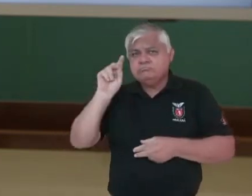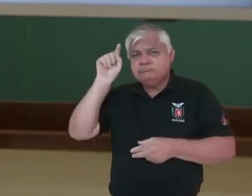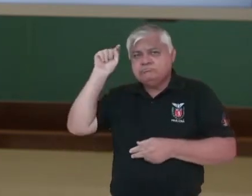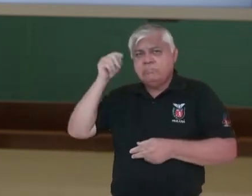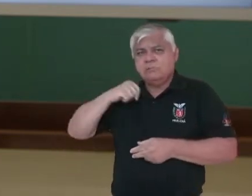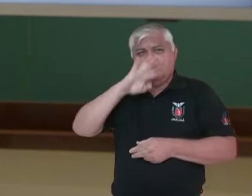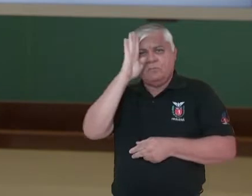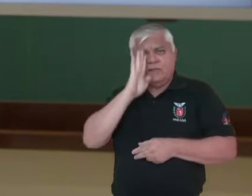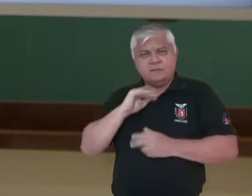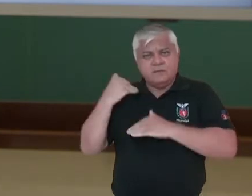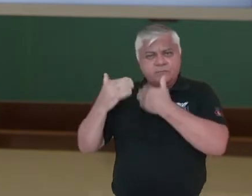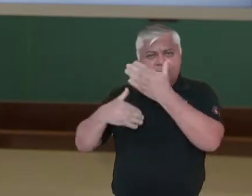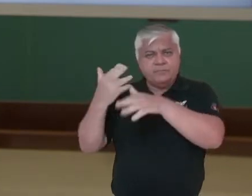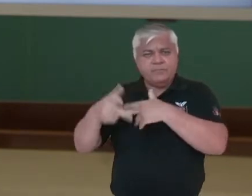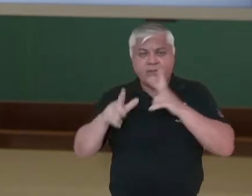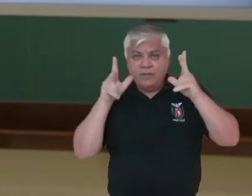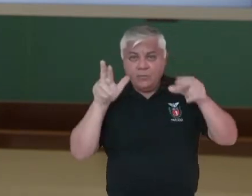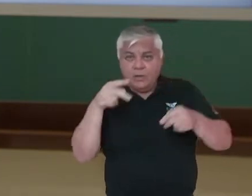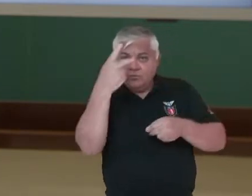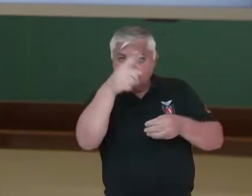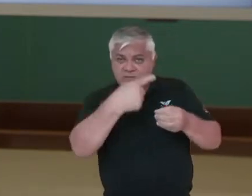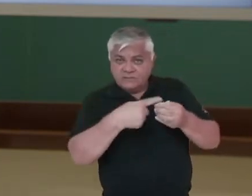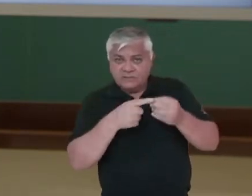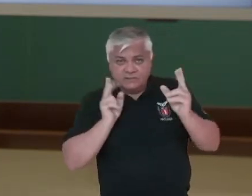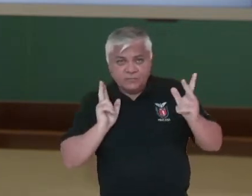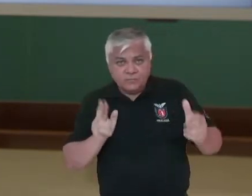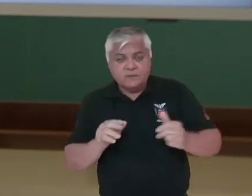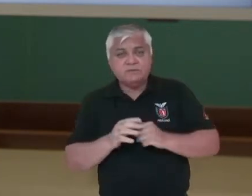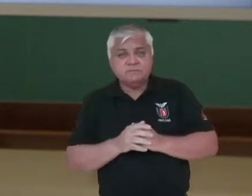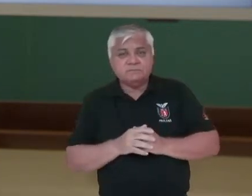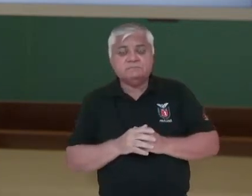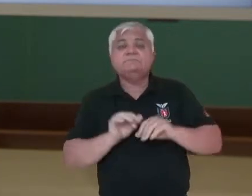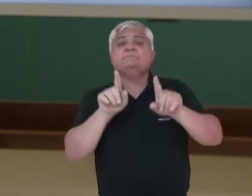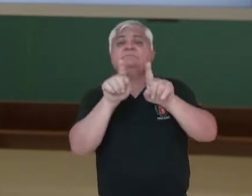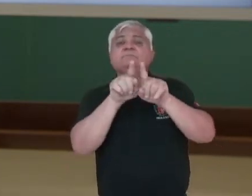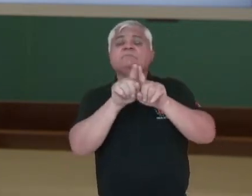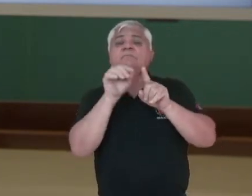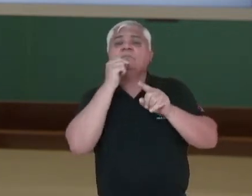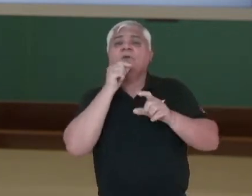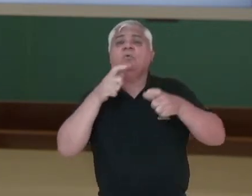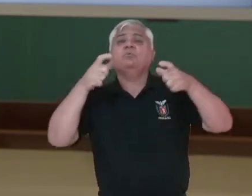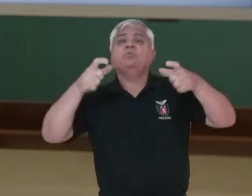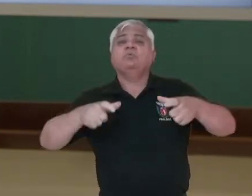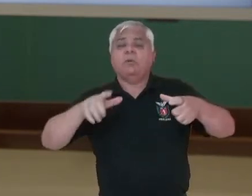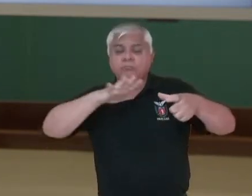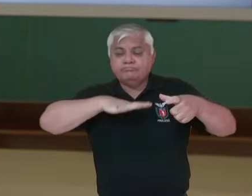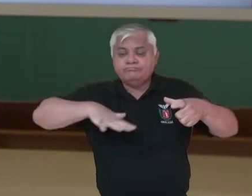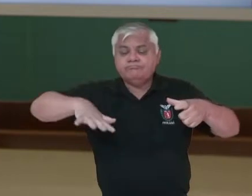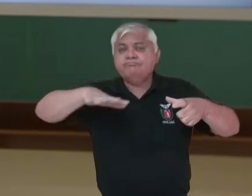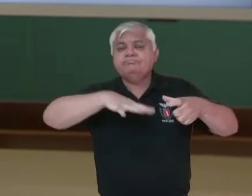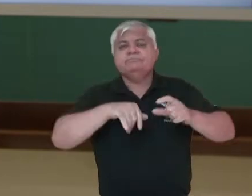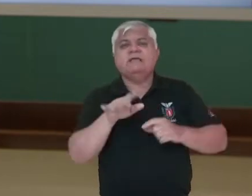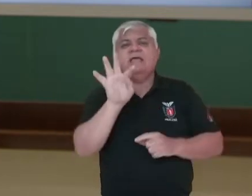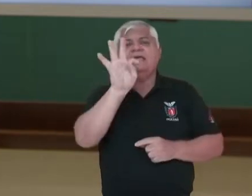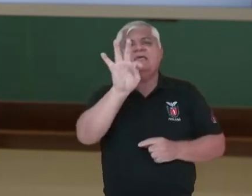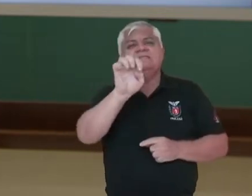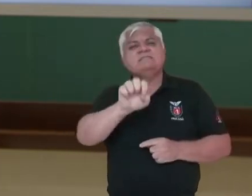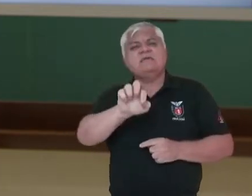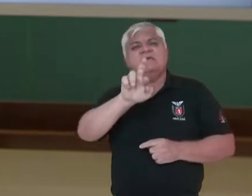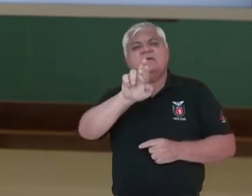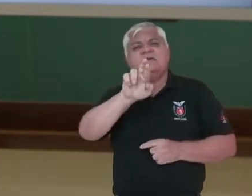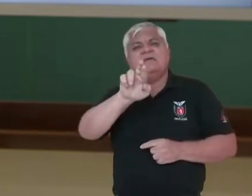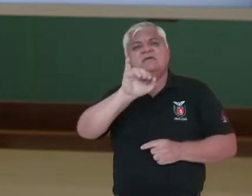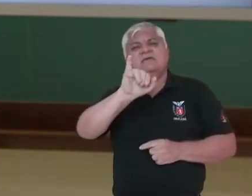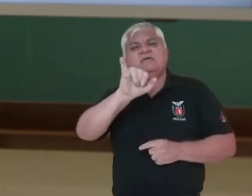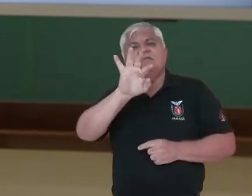de formação do Brasil? E ali também, a questão de formação de um território. Quando eu uso esse termo território,